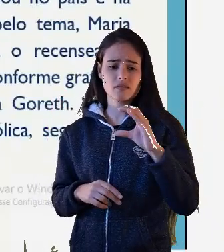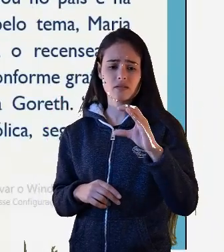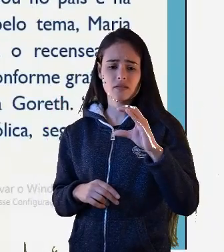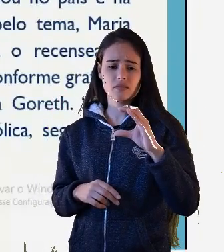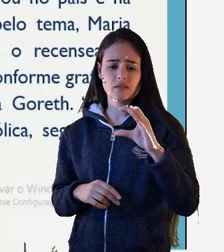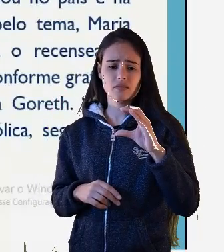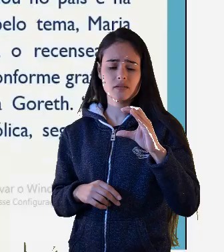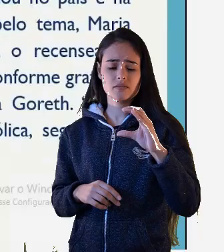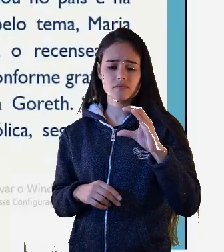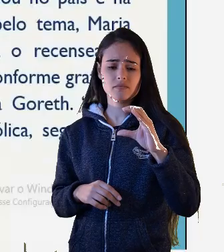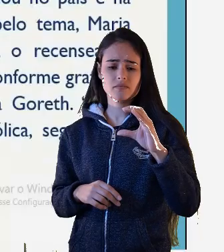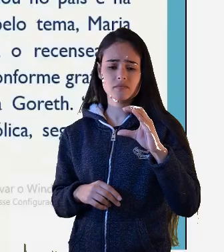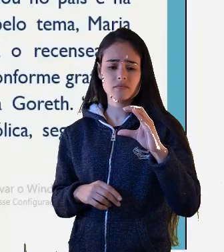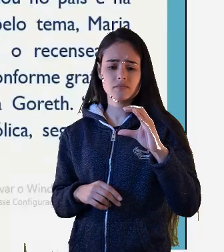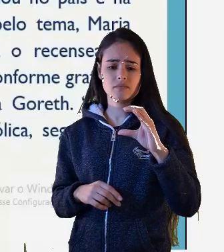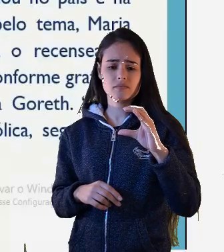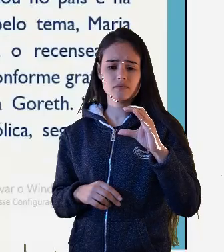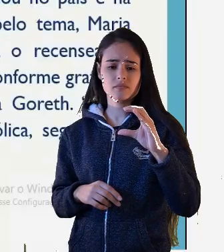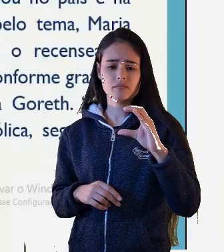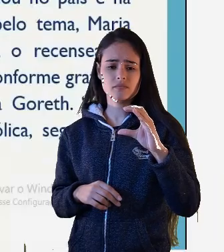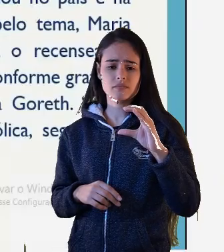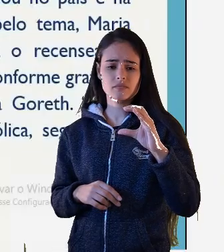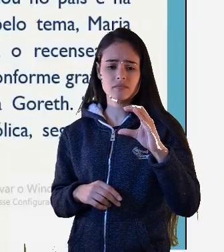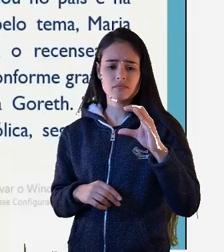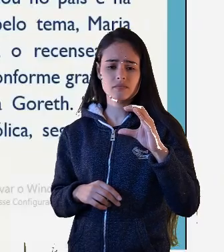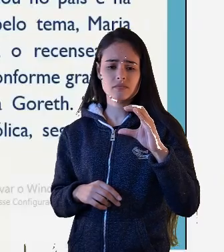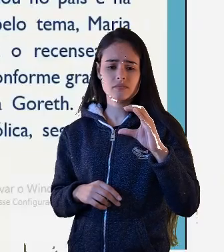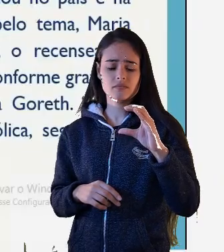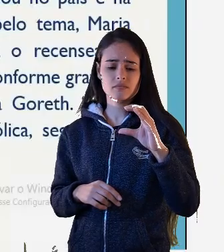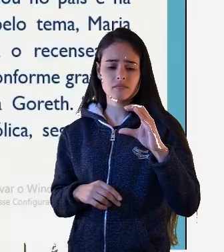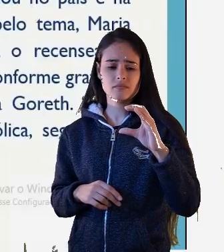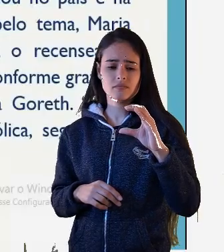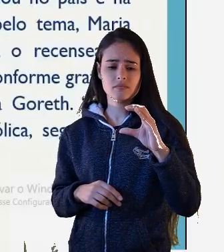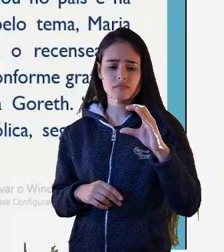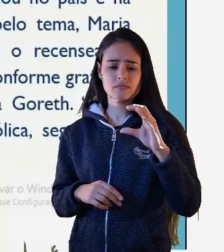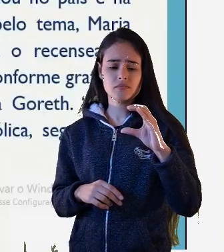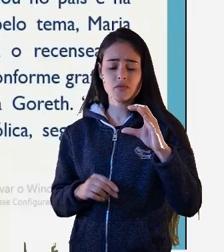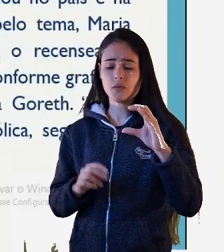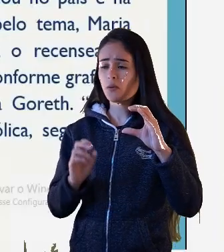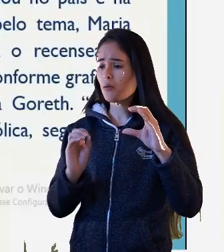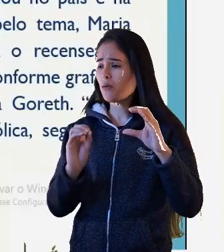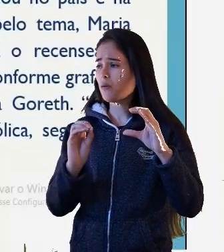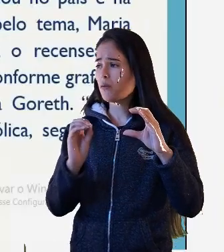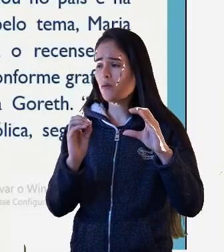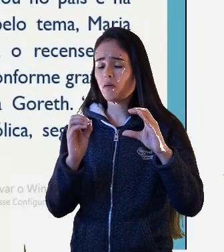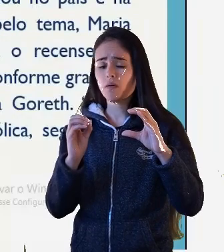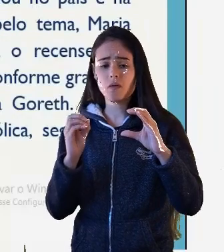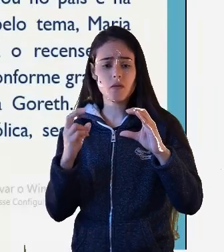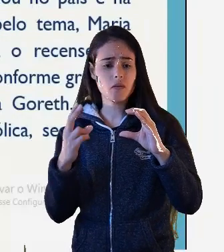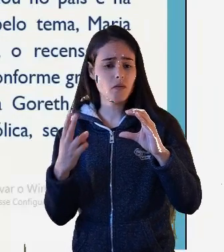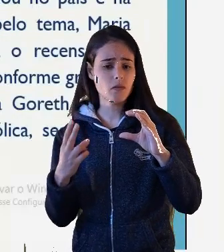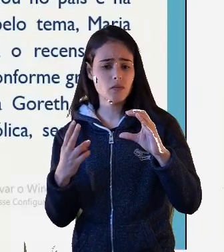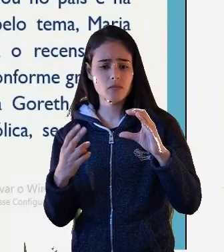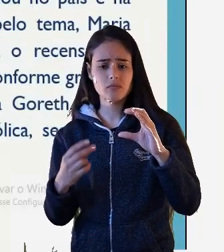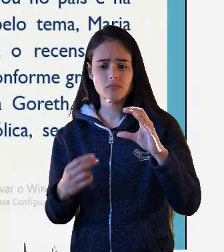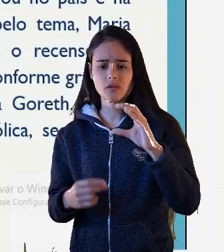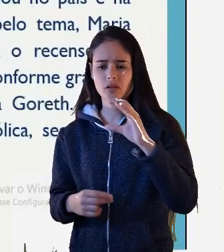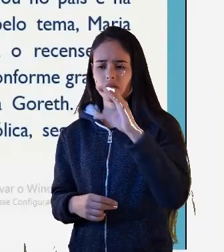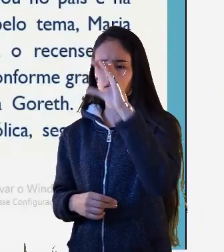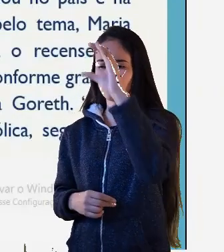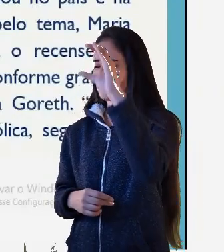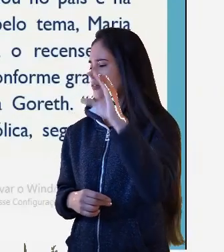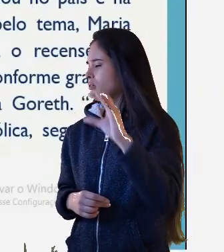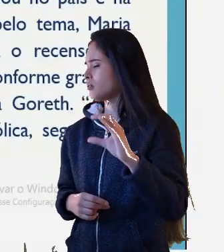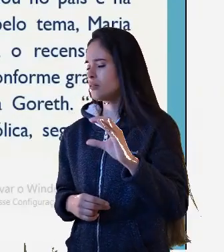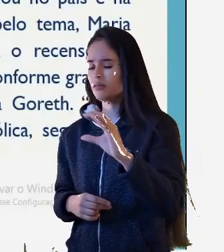para os seus descendentes, né, nem se ele, qual era a religião dele, né, simplesmente era todo mundo católico, né, como se era coisa, né,